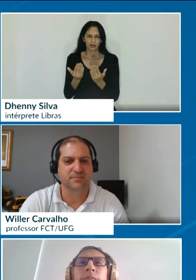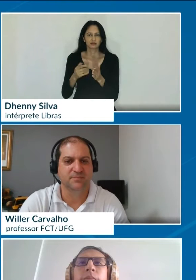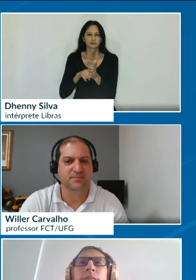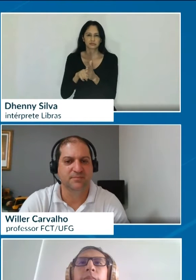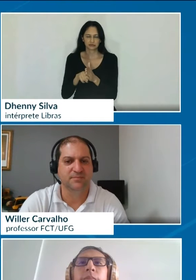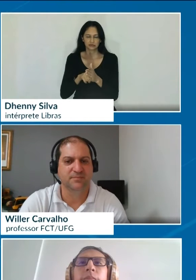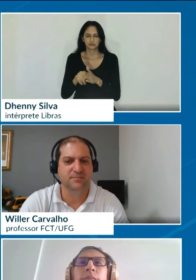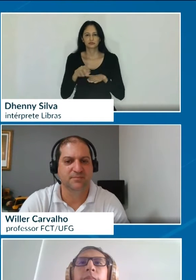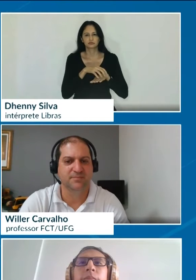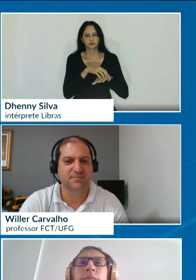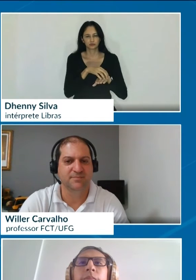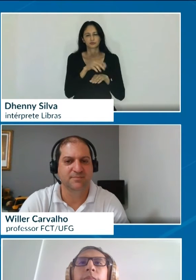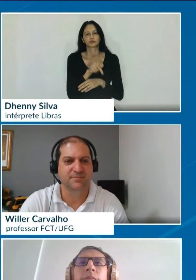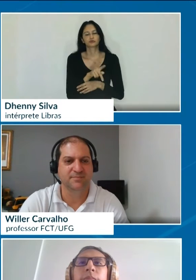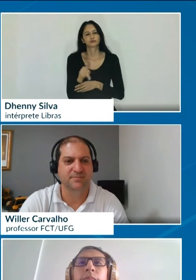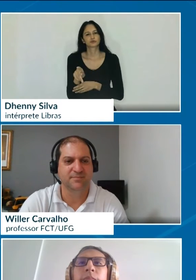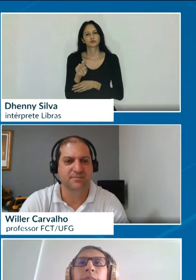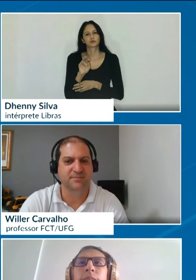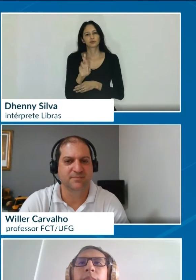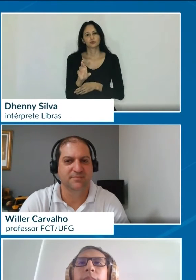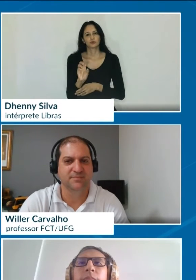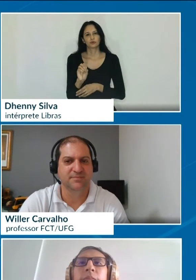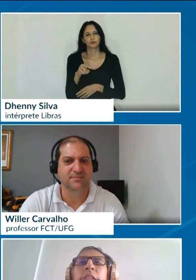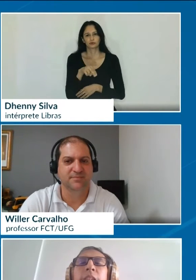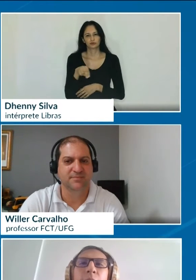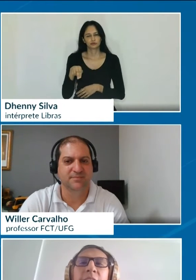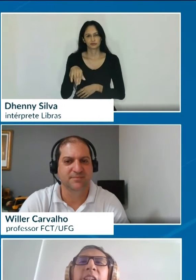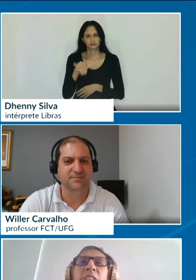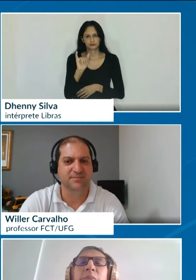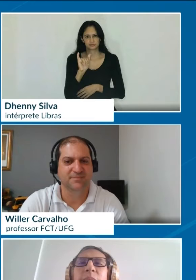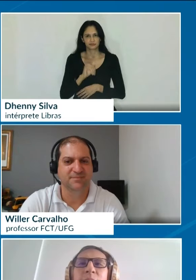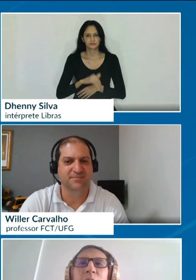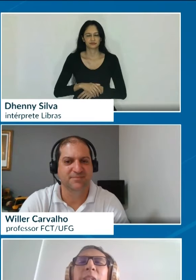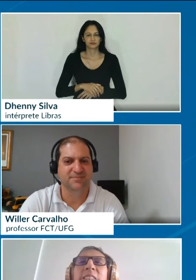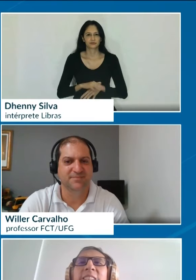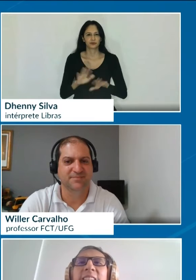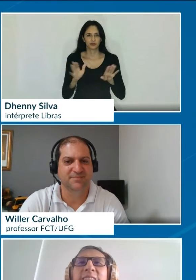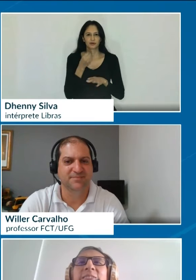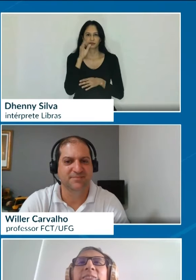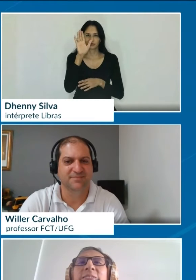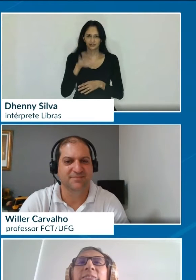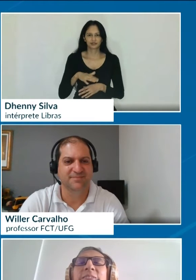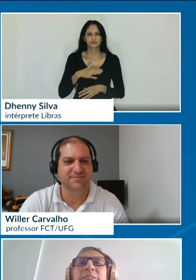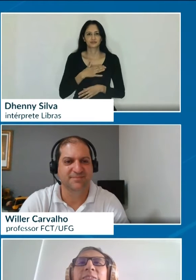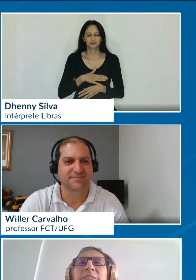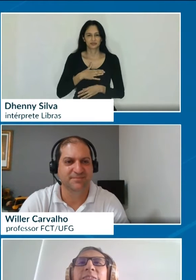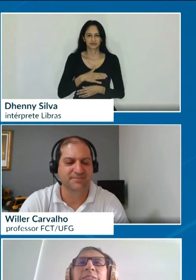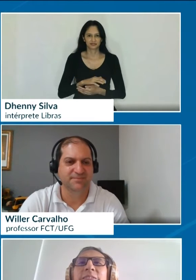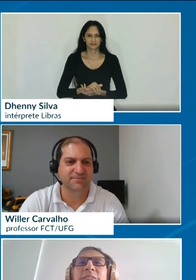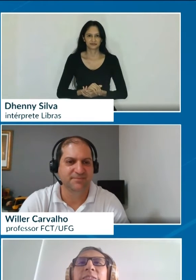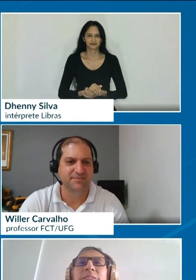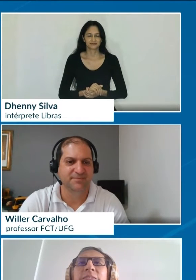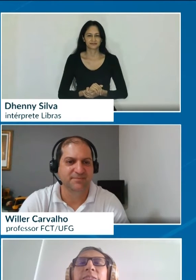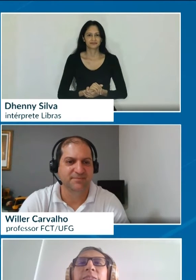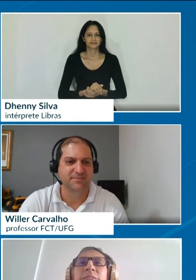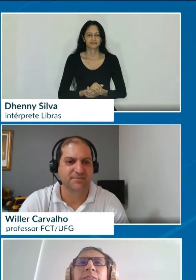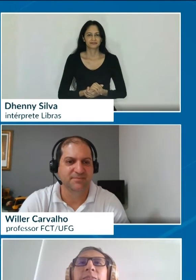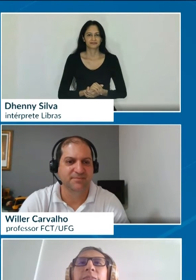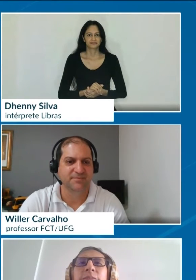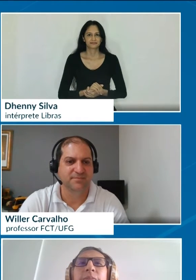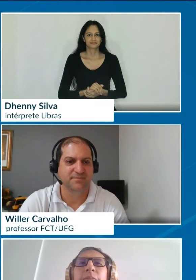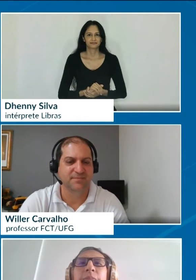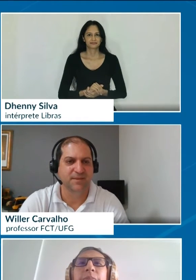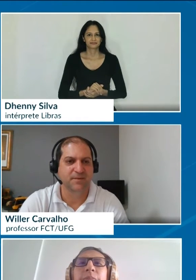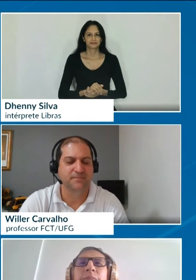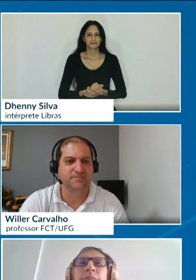Rony Medrado. Olá, Rony, seja bem-vindo, boa tarde. Boa tarde, muito prazer aí. Prazer é nosso. Bem,